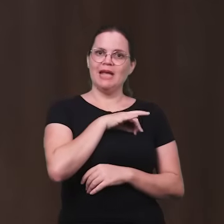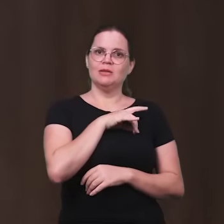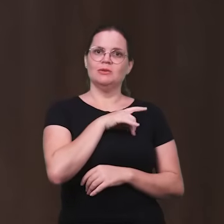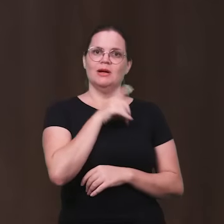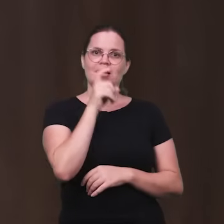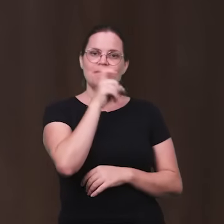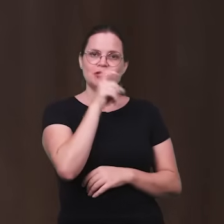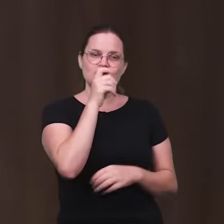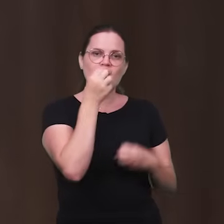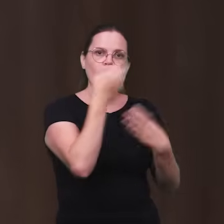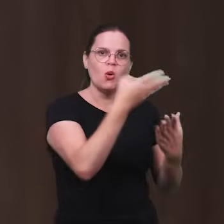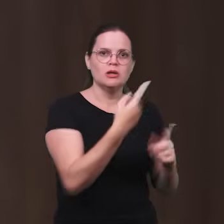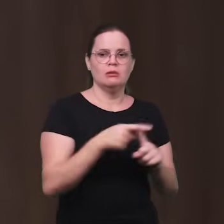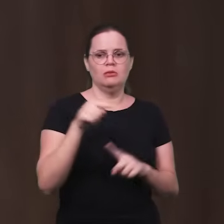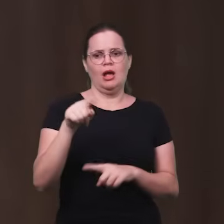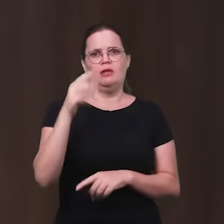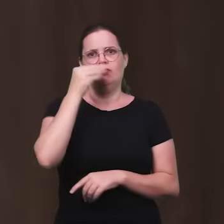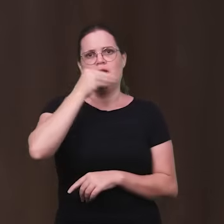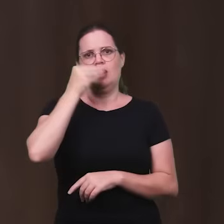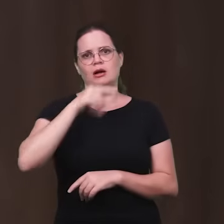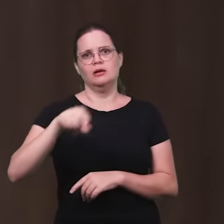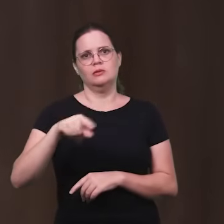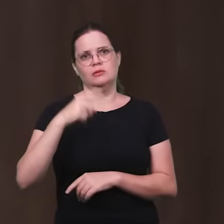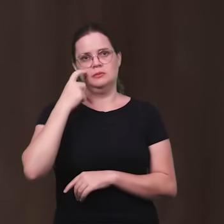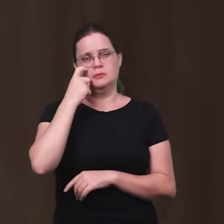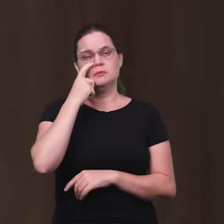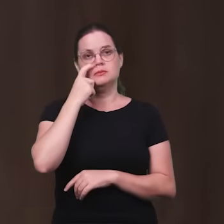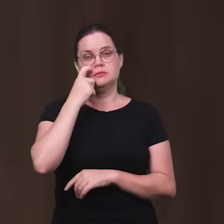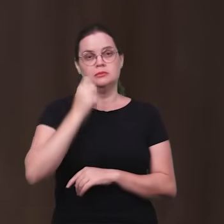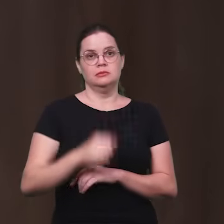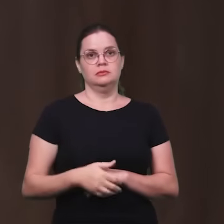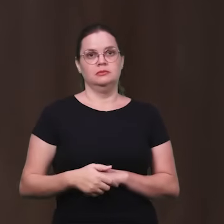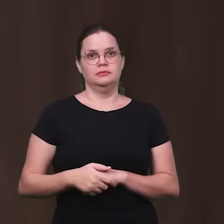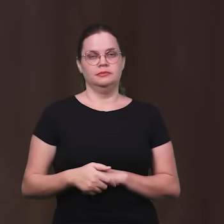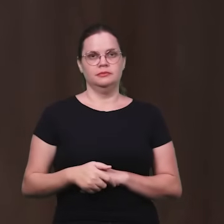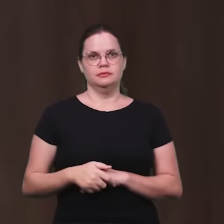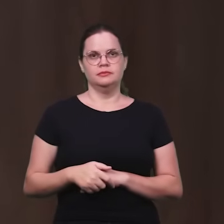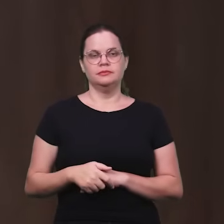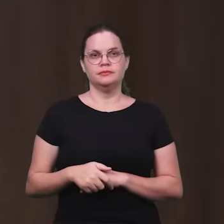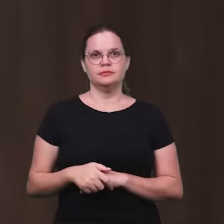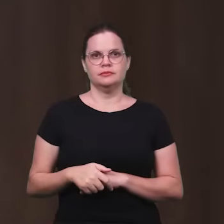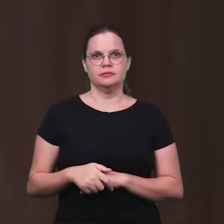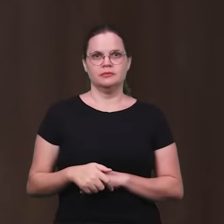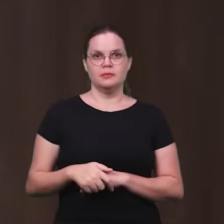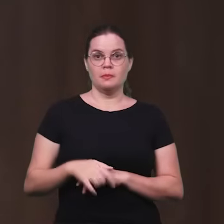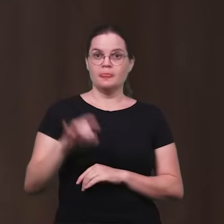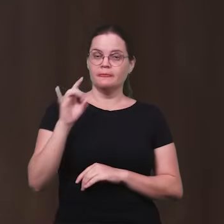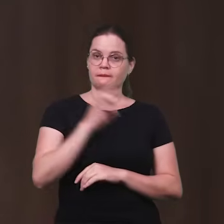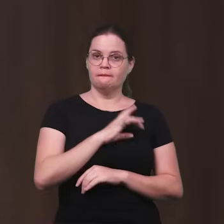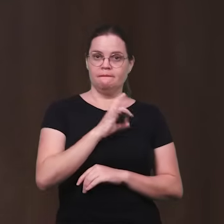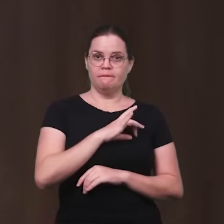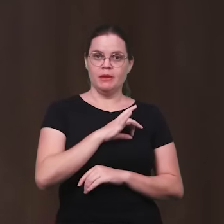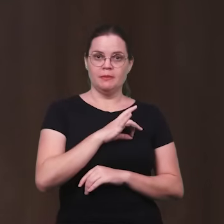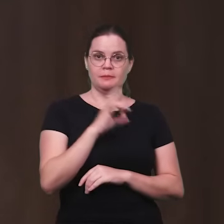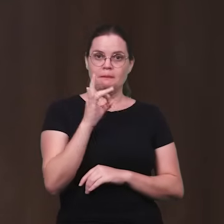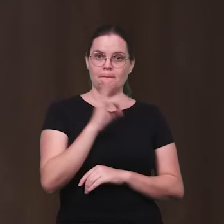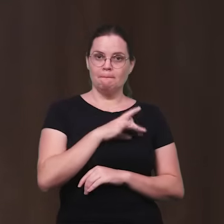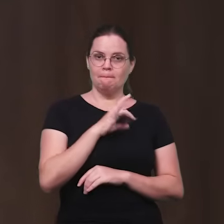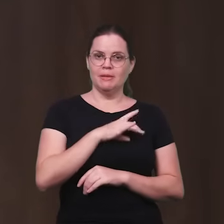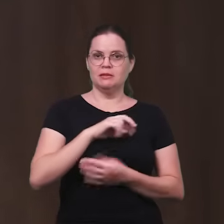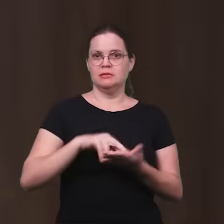uma fraqueza. De assumir uma situação. O medo faz parte